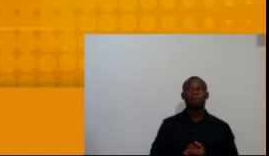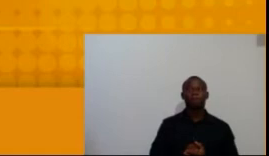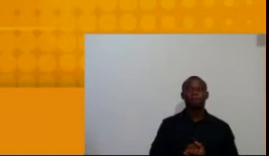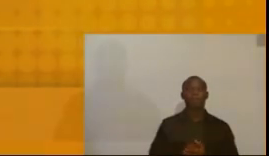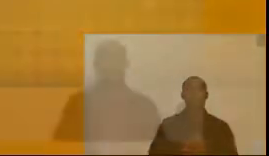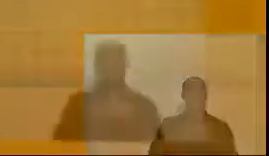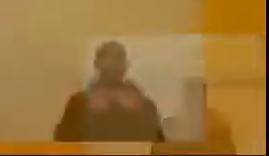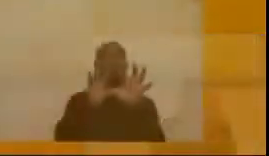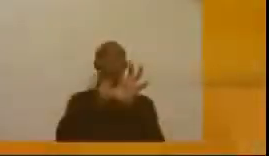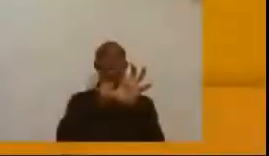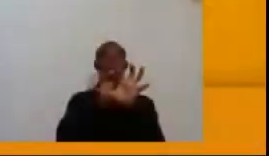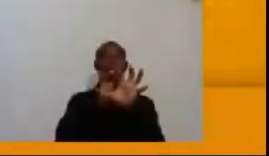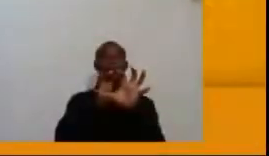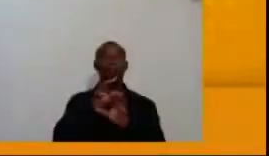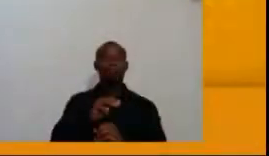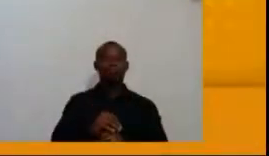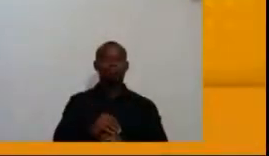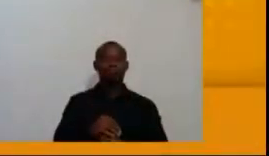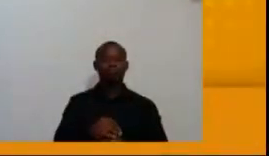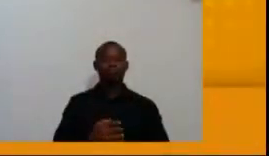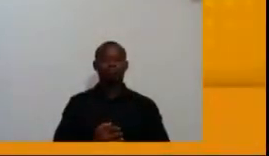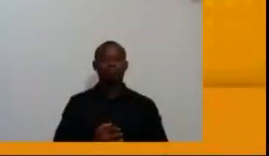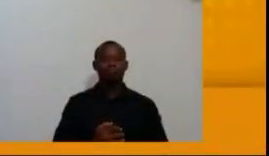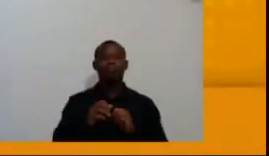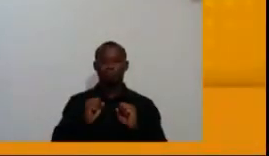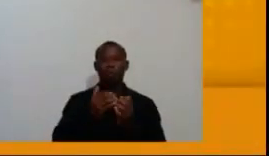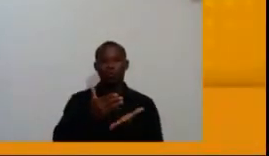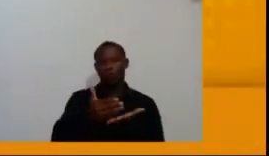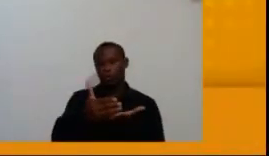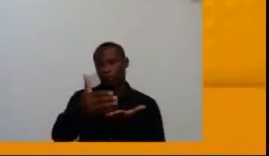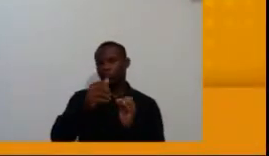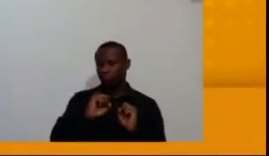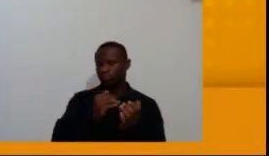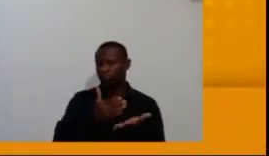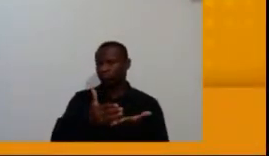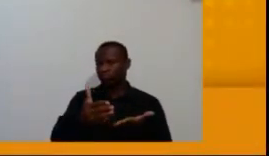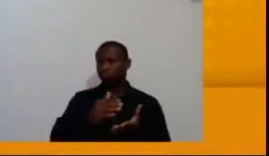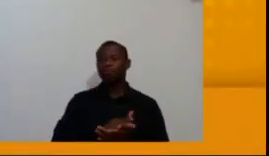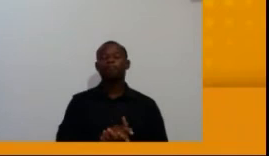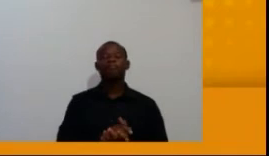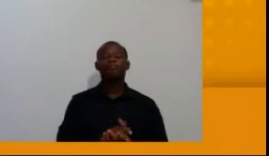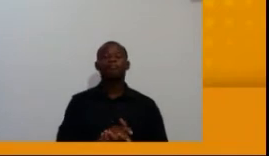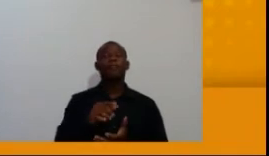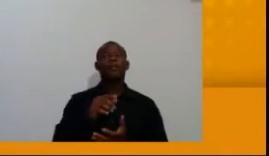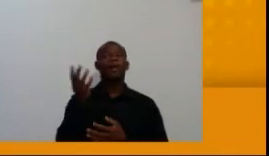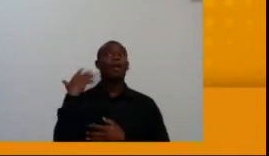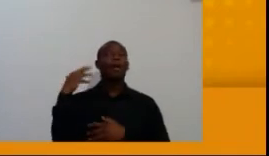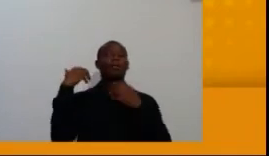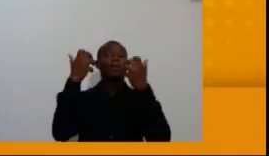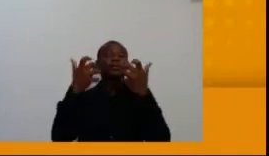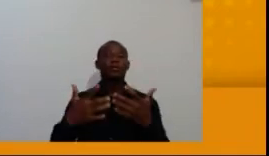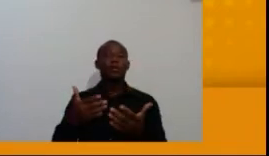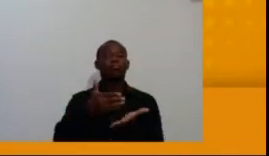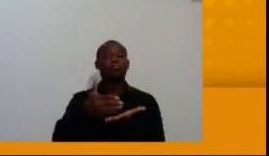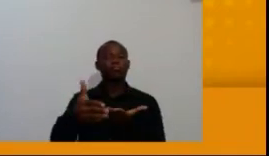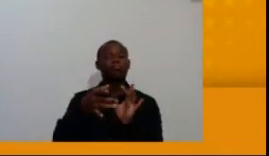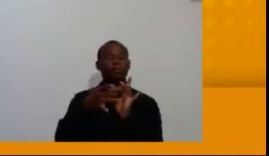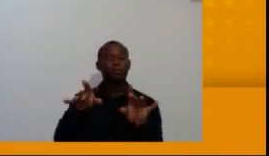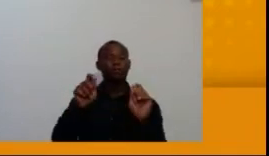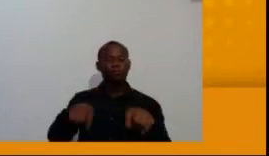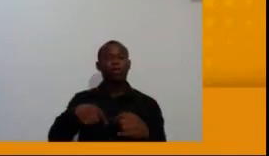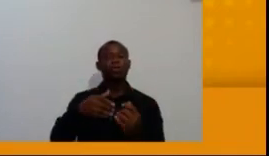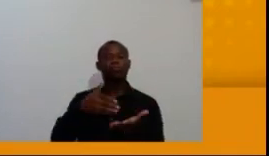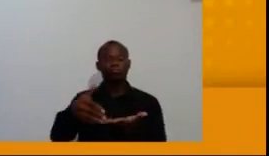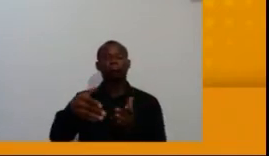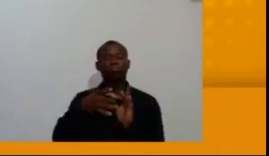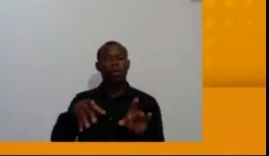Eu estou perguntando. Sim, pode prosseguir. Bem, nos foi dito que podemos prosseguir. Tá bom.